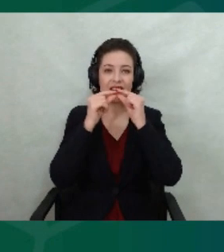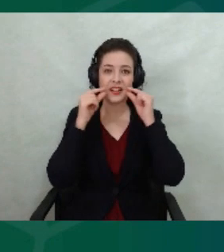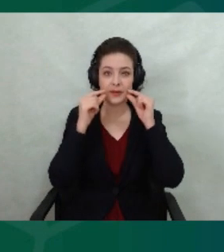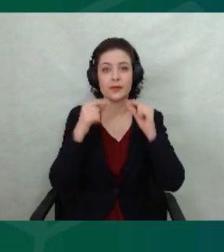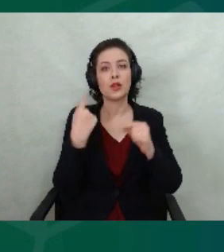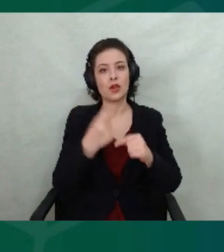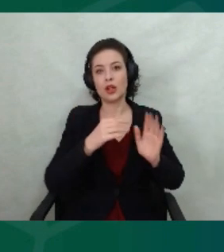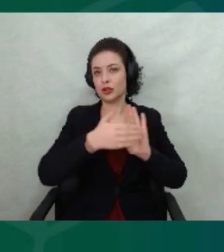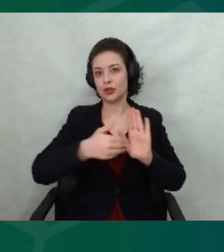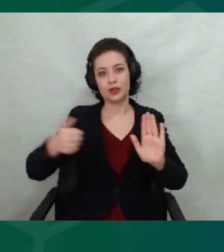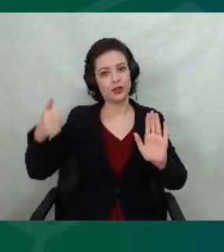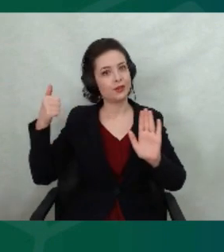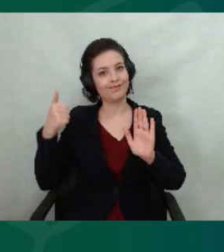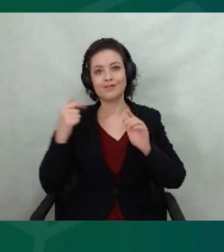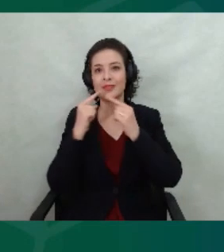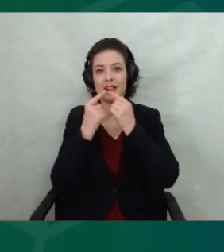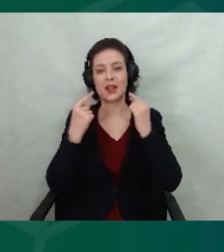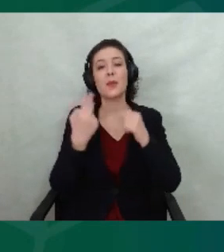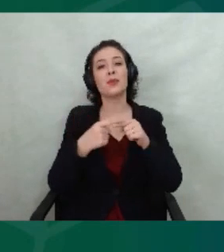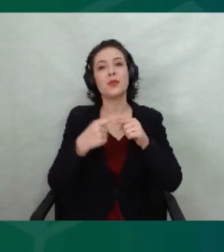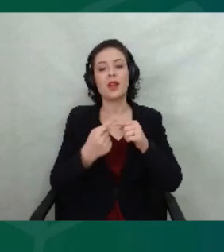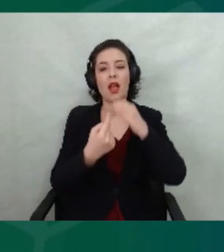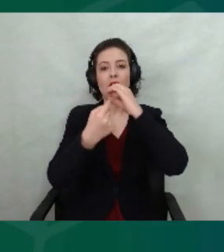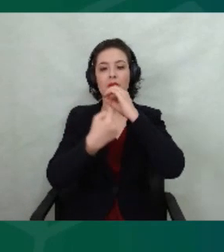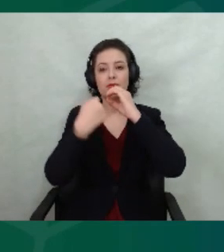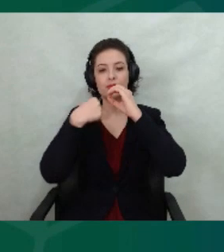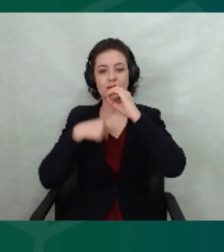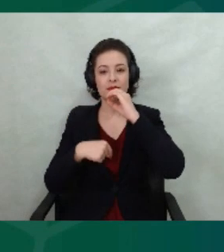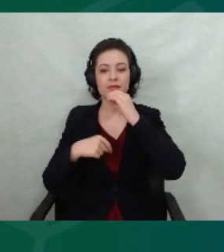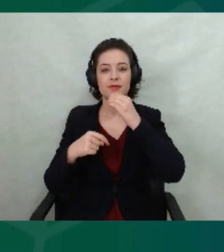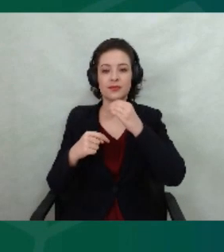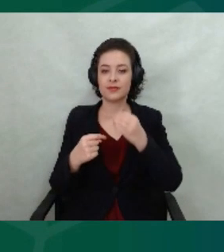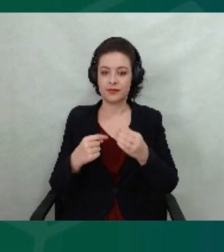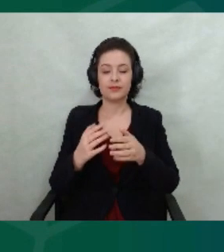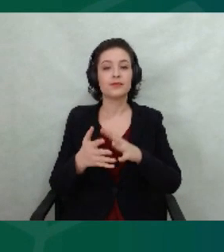paciente entubado. Próximo, por favor. Sempre que o paciente entra em